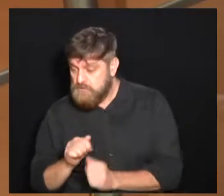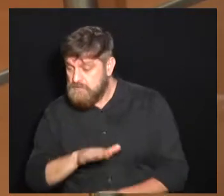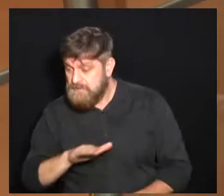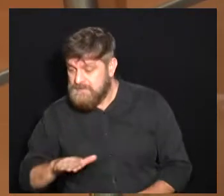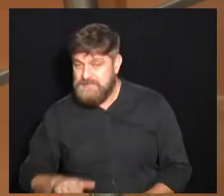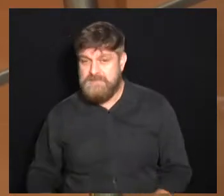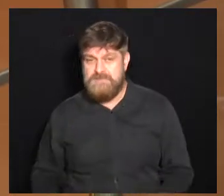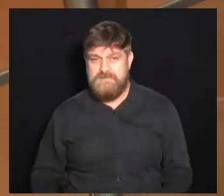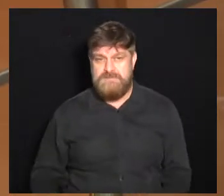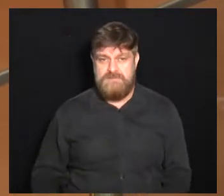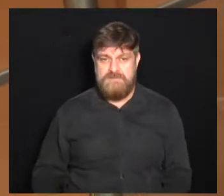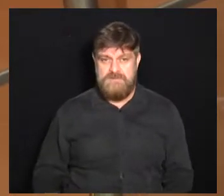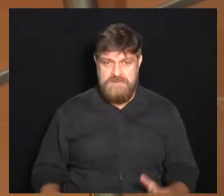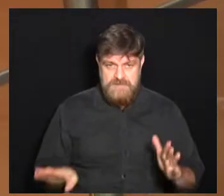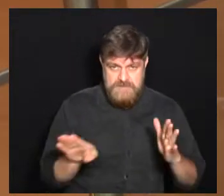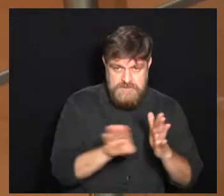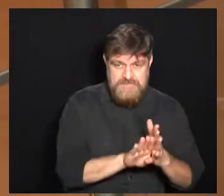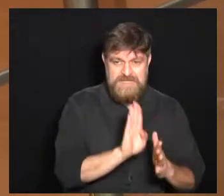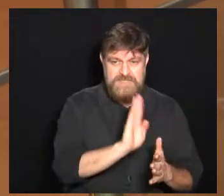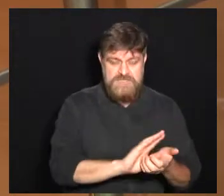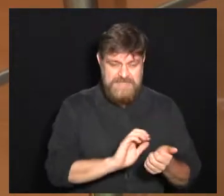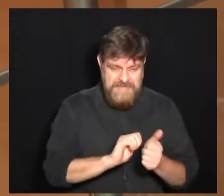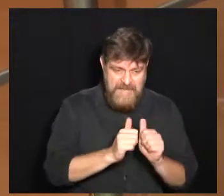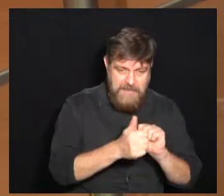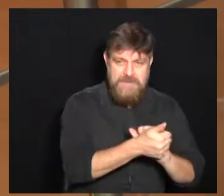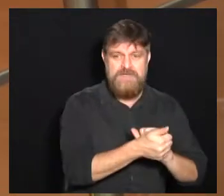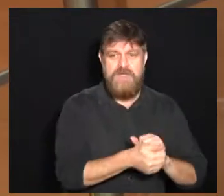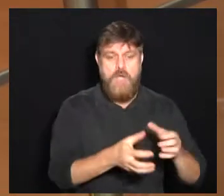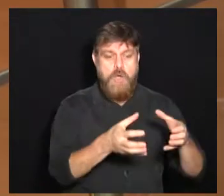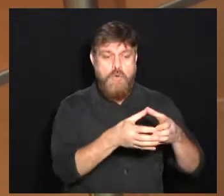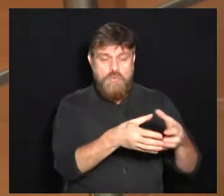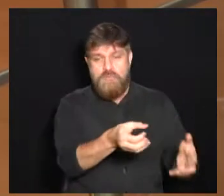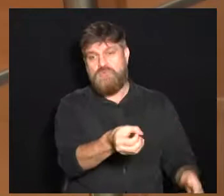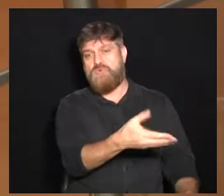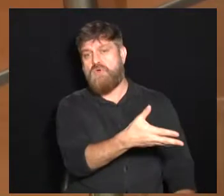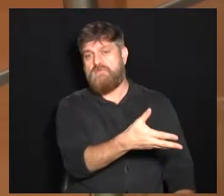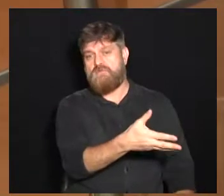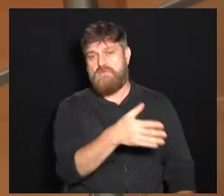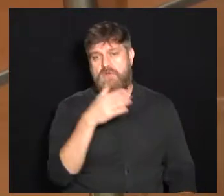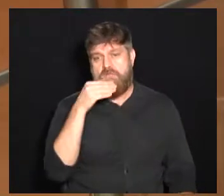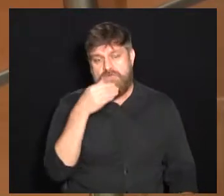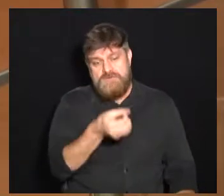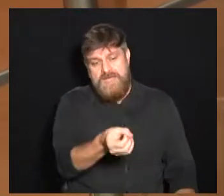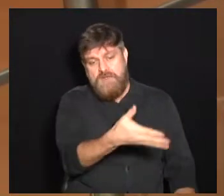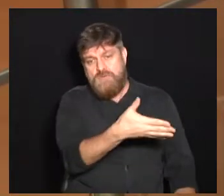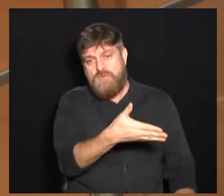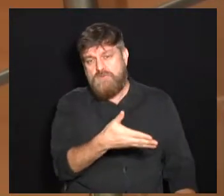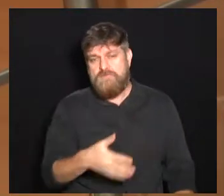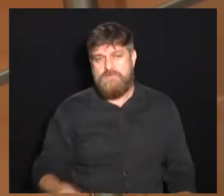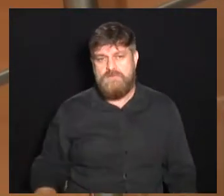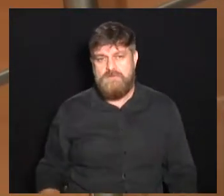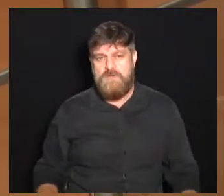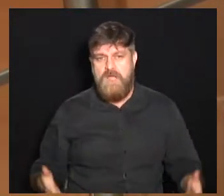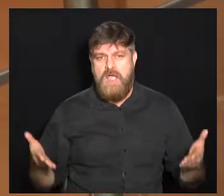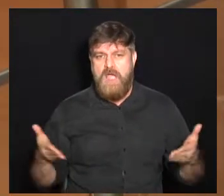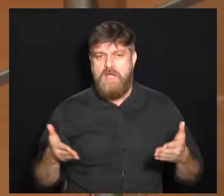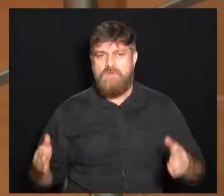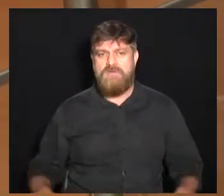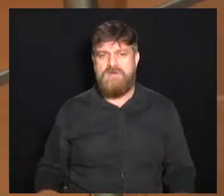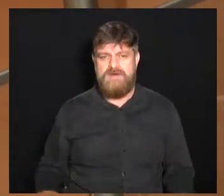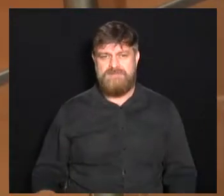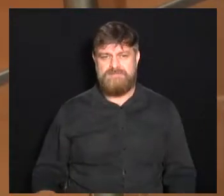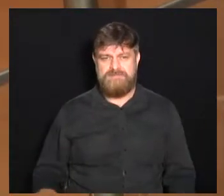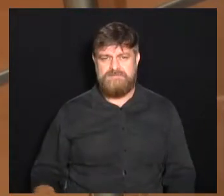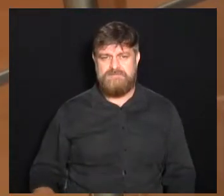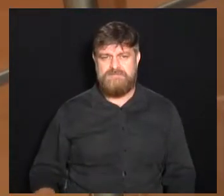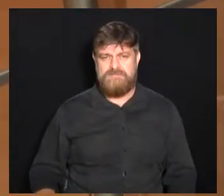entrassem, elas já estariam sendo adaptadas com a gestão nova que estaria ali. Tá? E agora, em questão à